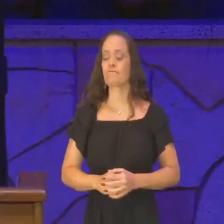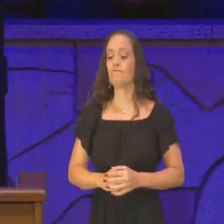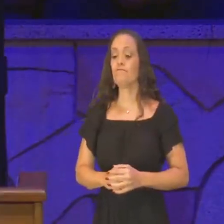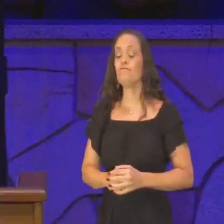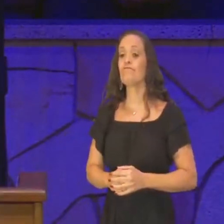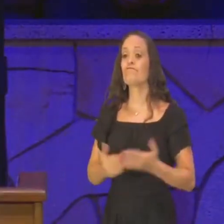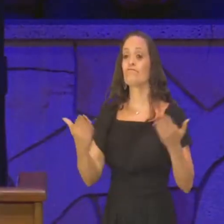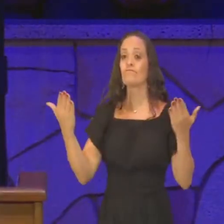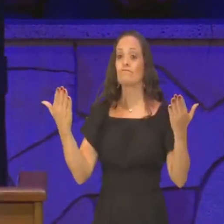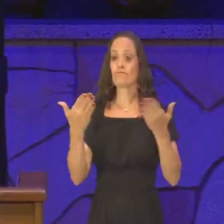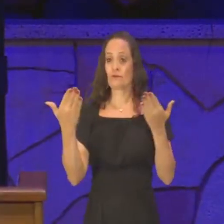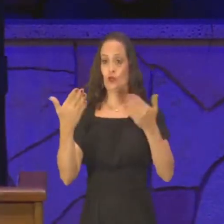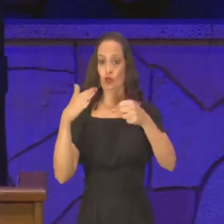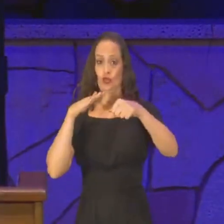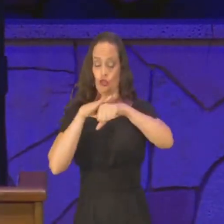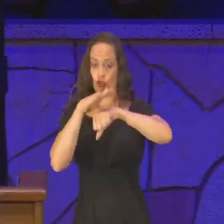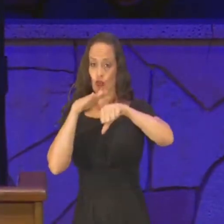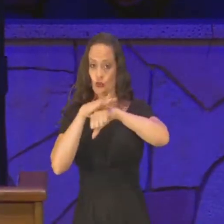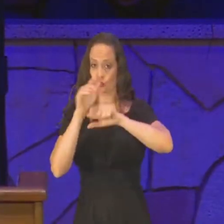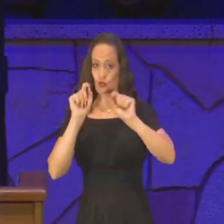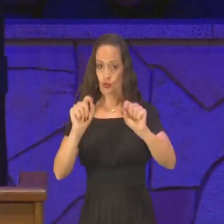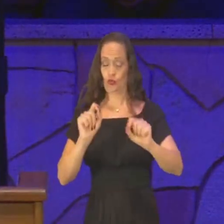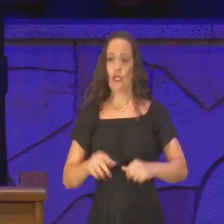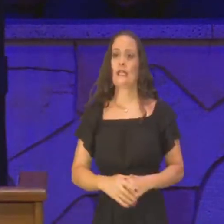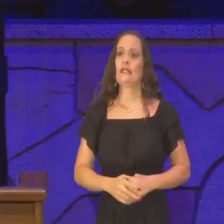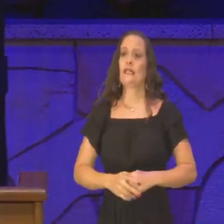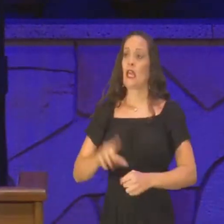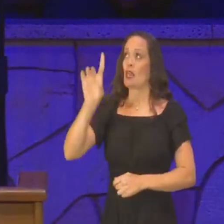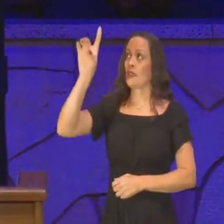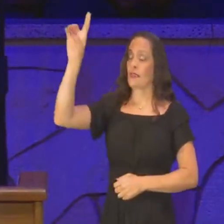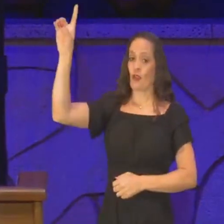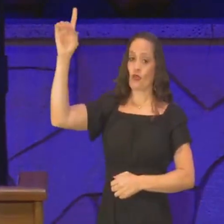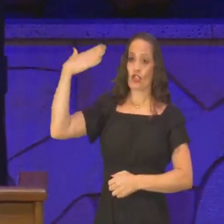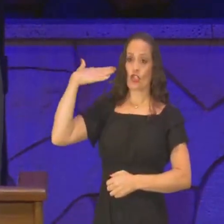Nessa noite, o tema dessa pregação é quando Deus nos chama de volta.